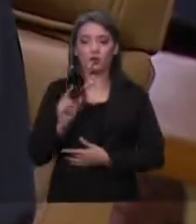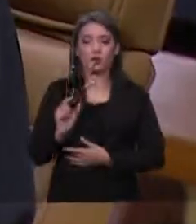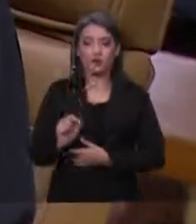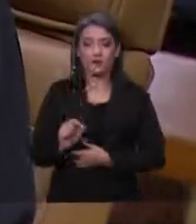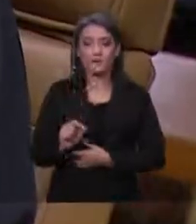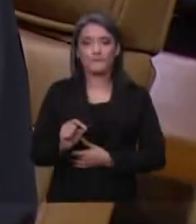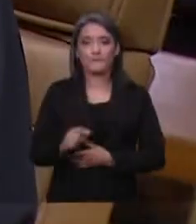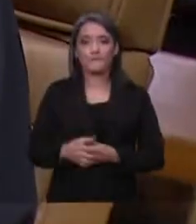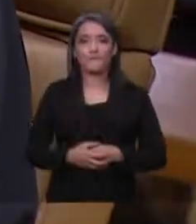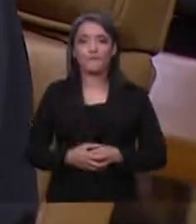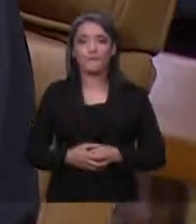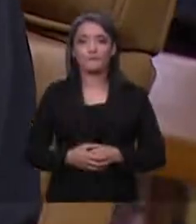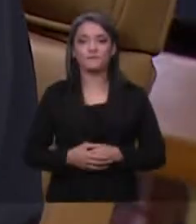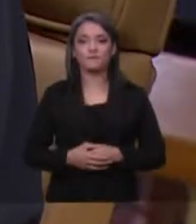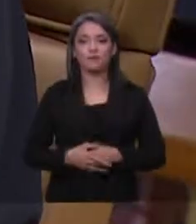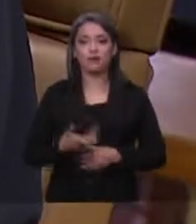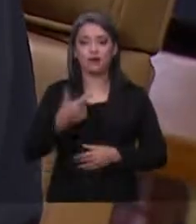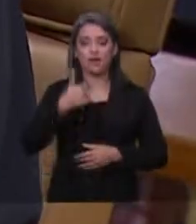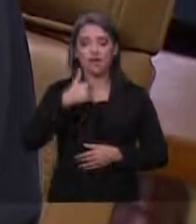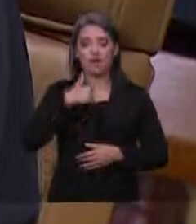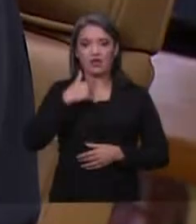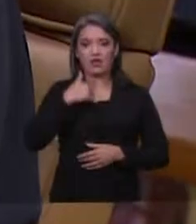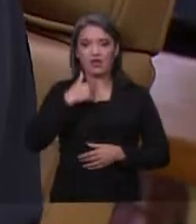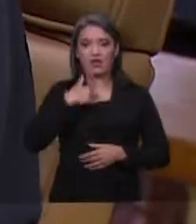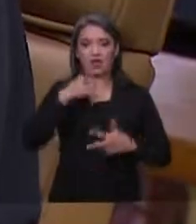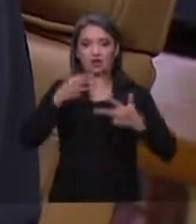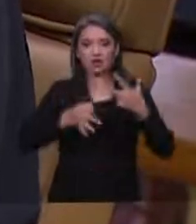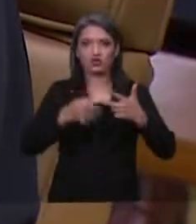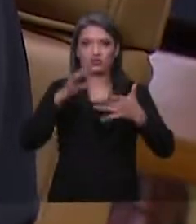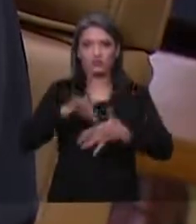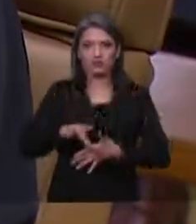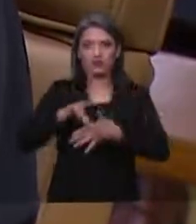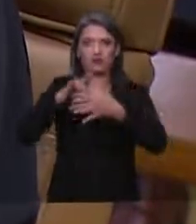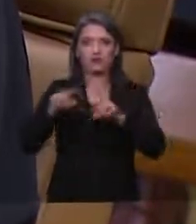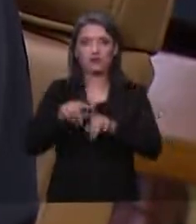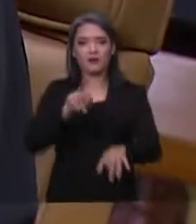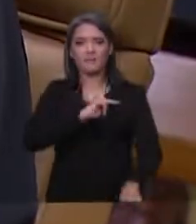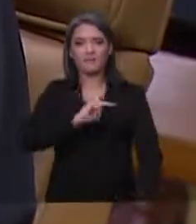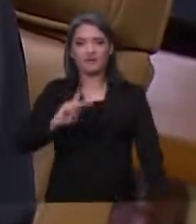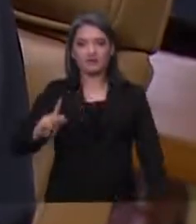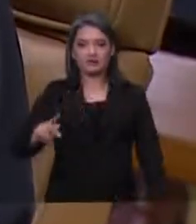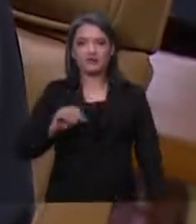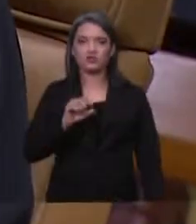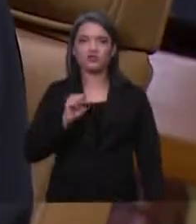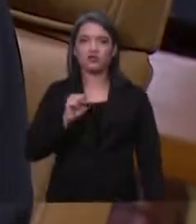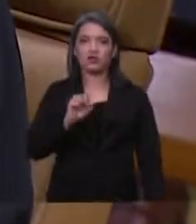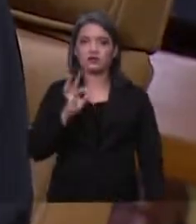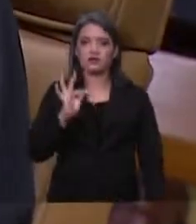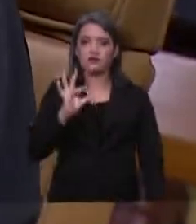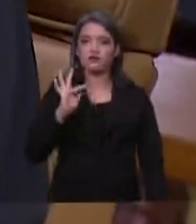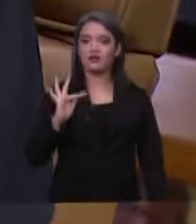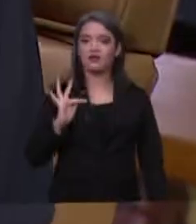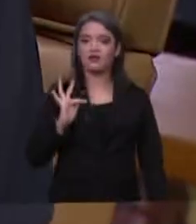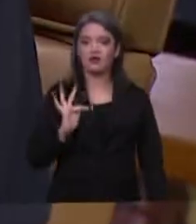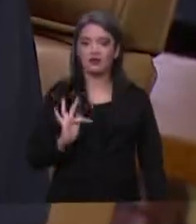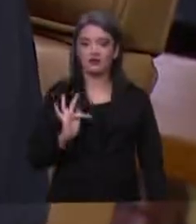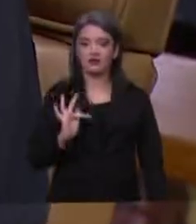dentre outras coisas, que na qualidade de chefe do Poder Judiciário e presidente do Supremo Tribunal